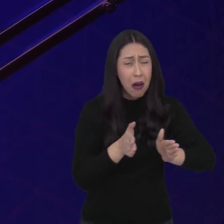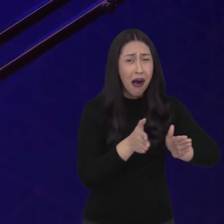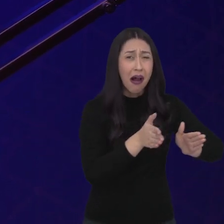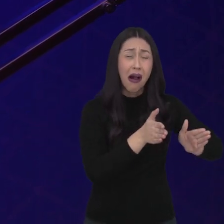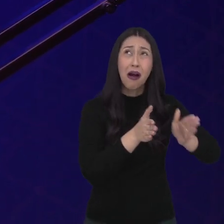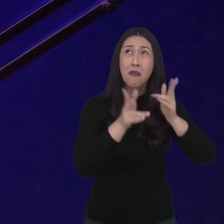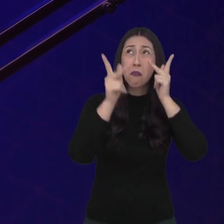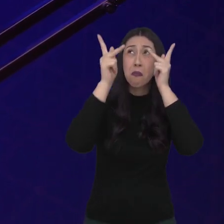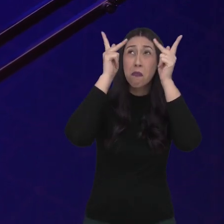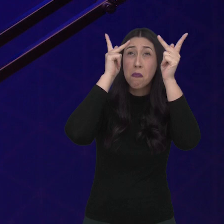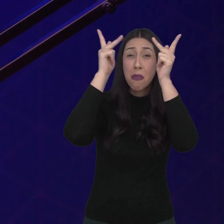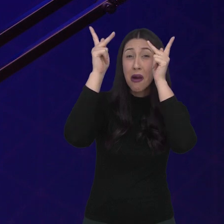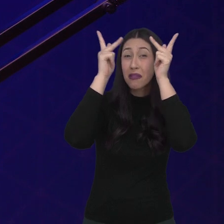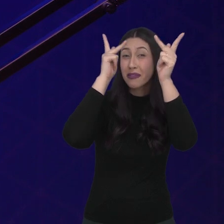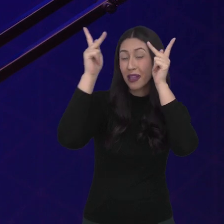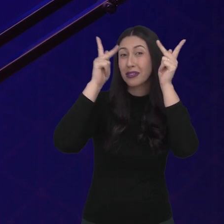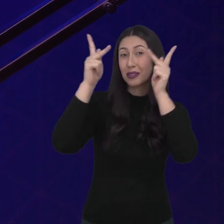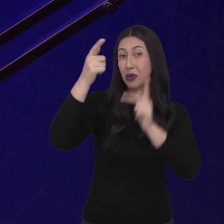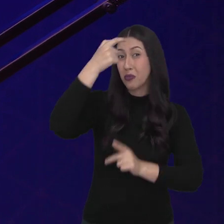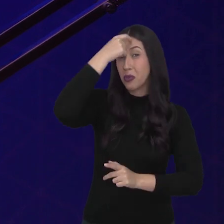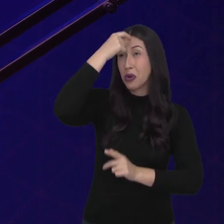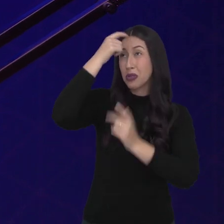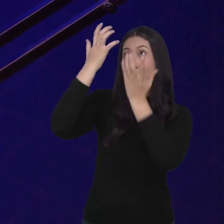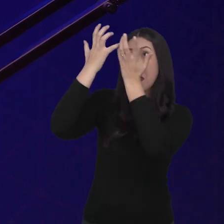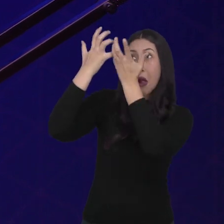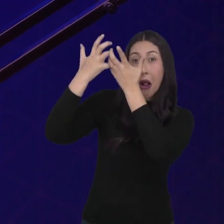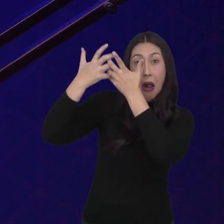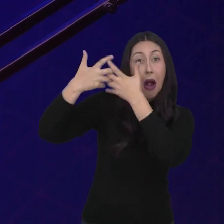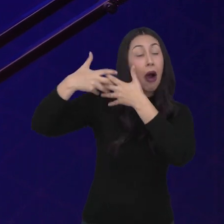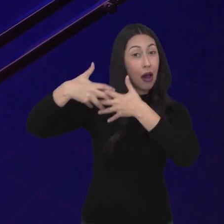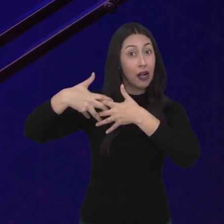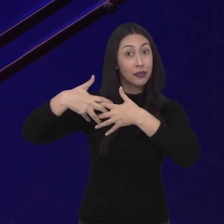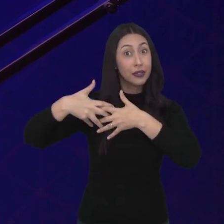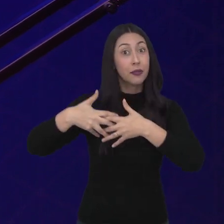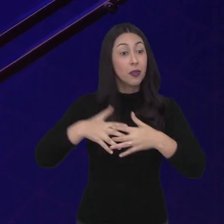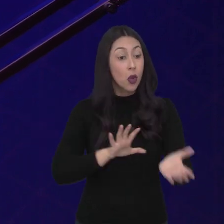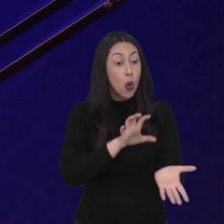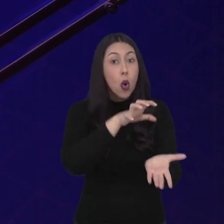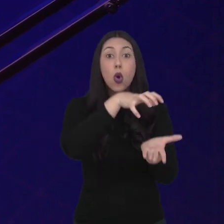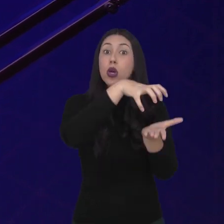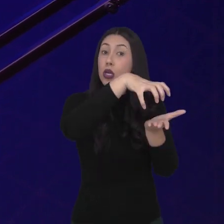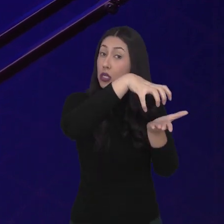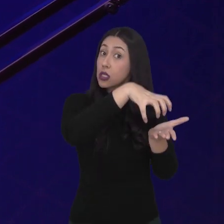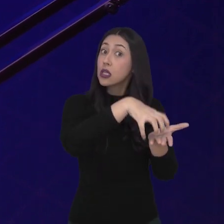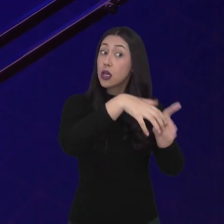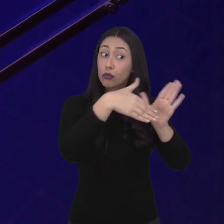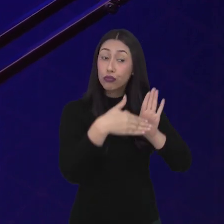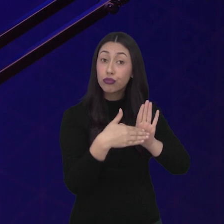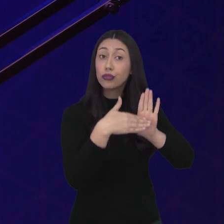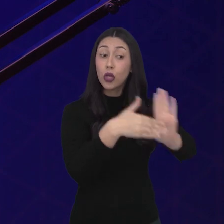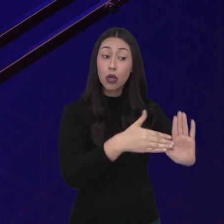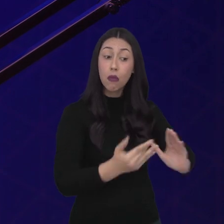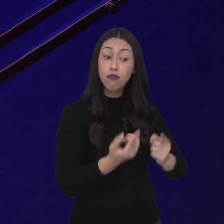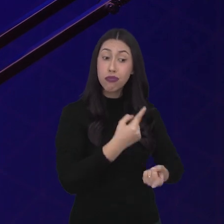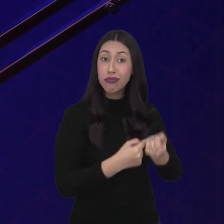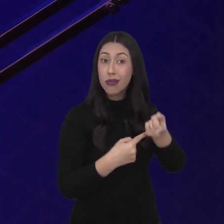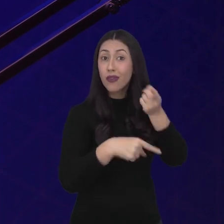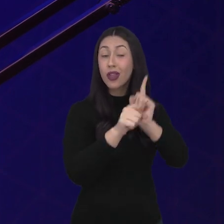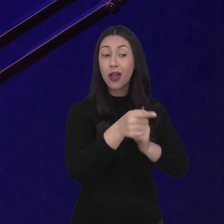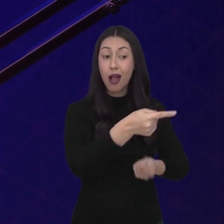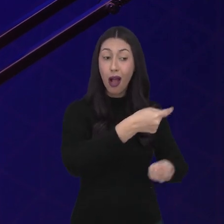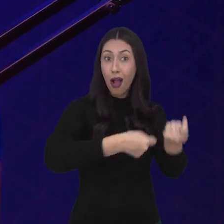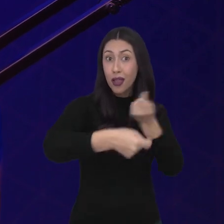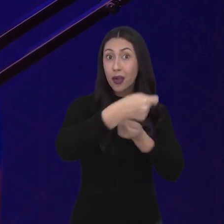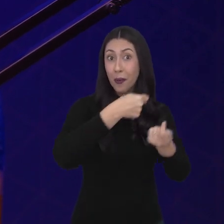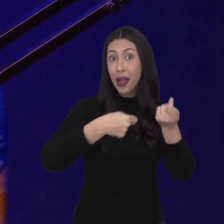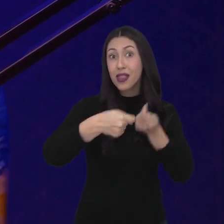importante do processo de formação da nossa consciência. Acontece que, de acordo com a Organização para a Cooperação e Desenvolvimento